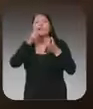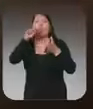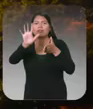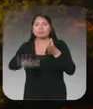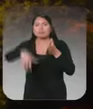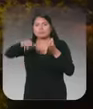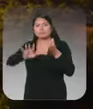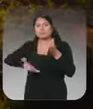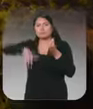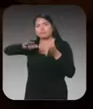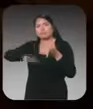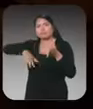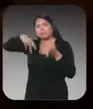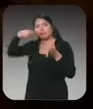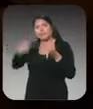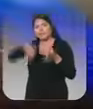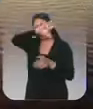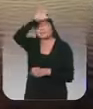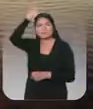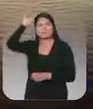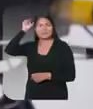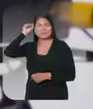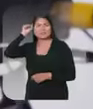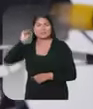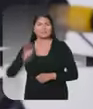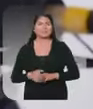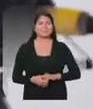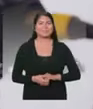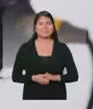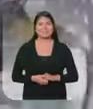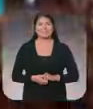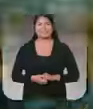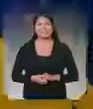pelas águas dos nossos rios.